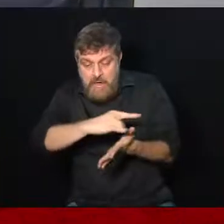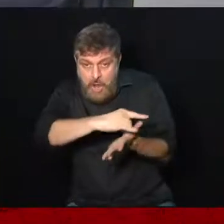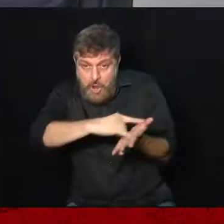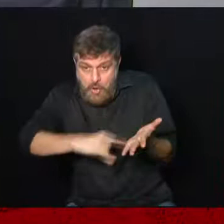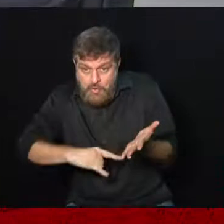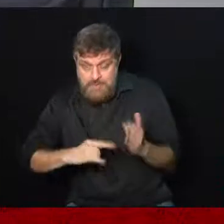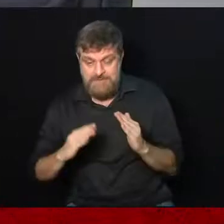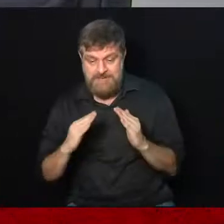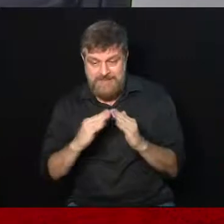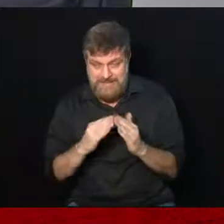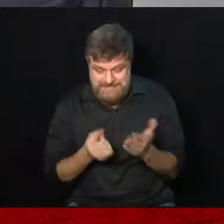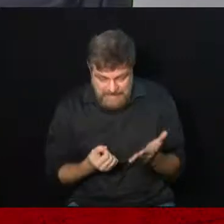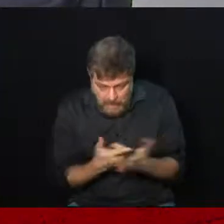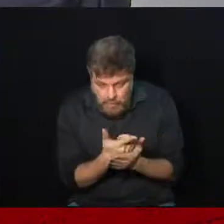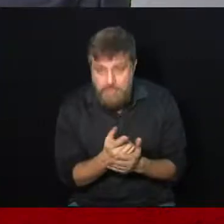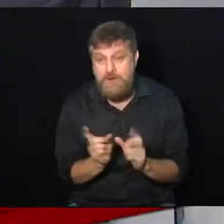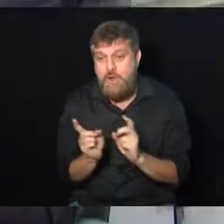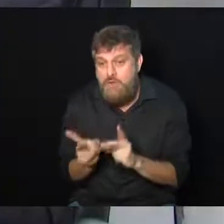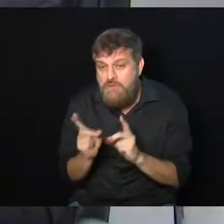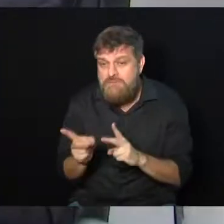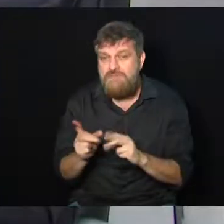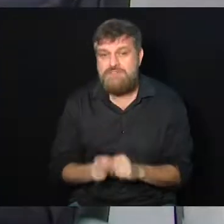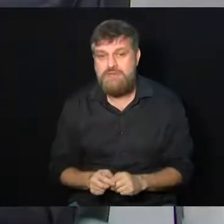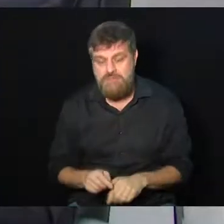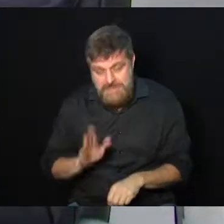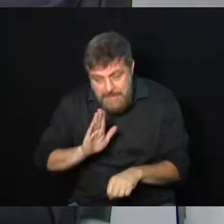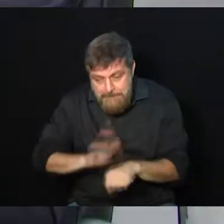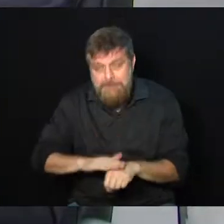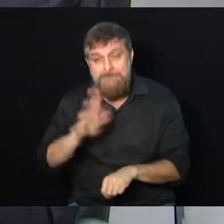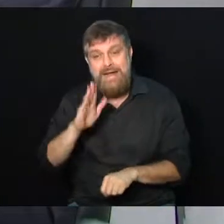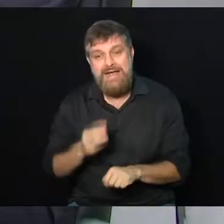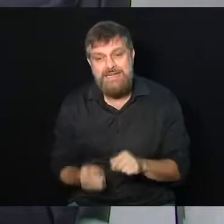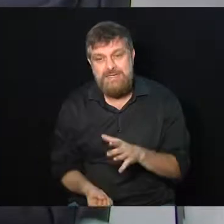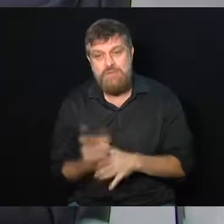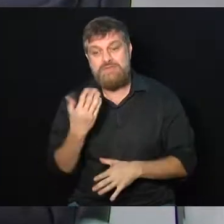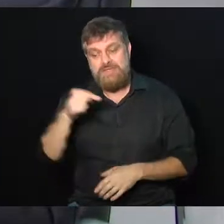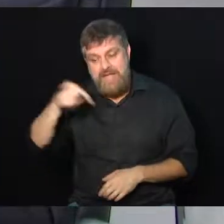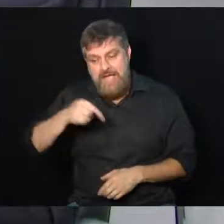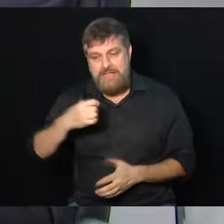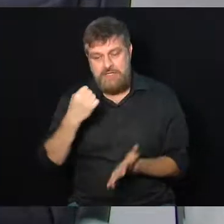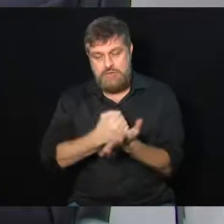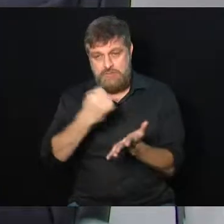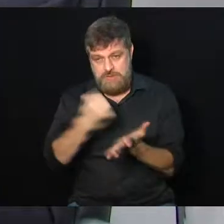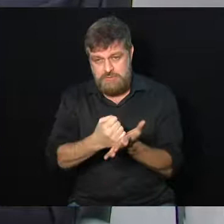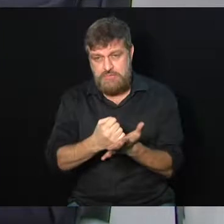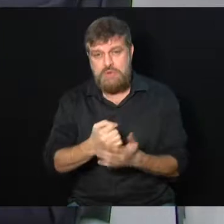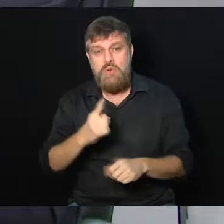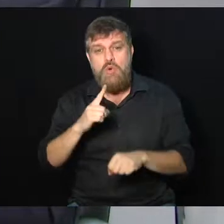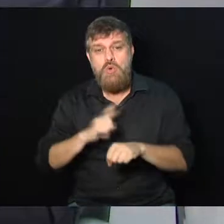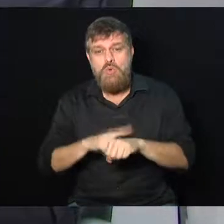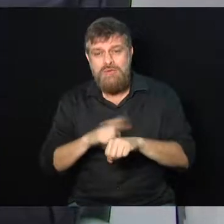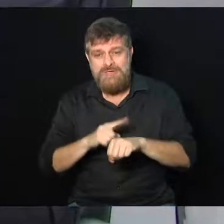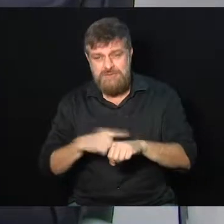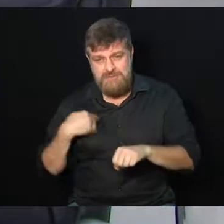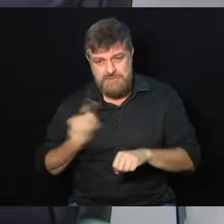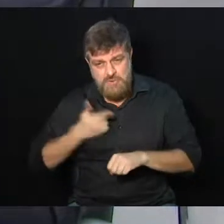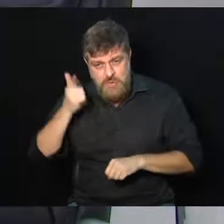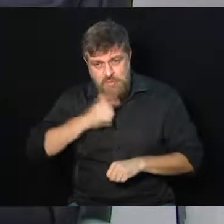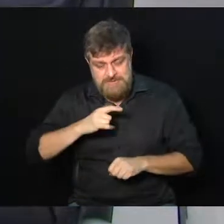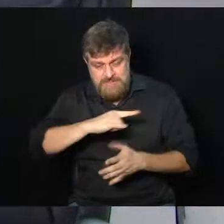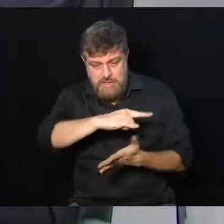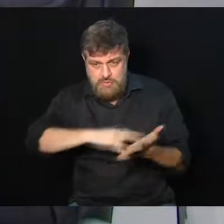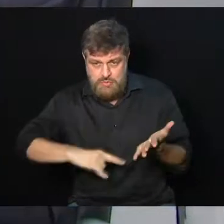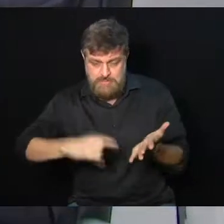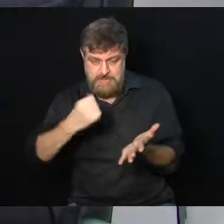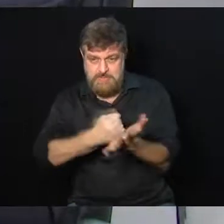venda e compra é o ato que é mais praticado no cartório de notas, né? O prazo para a gente fazer essa